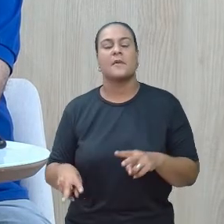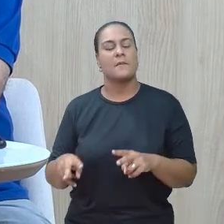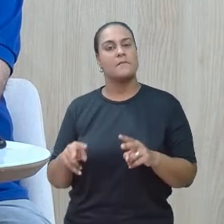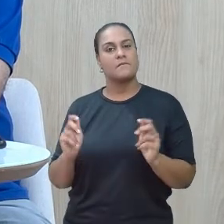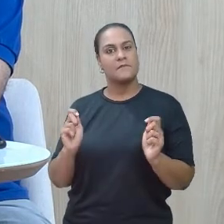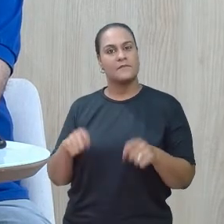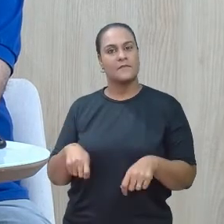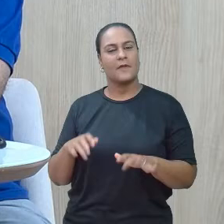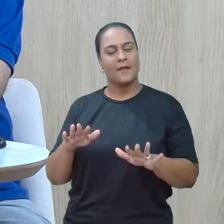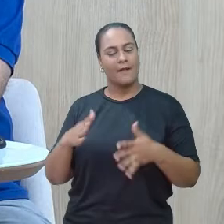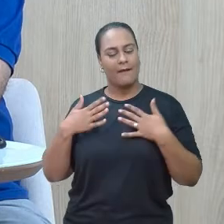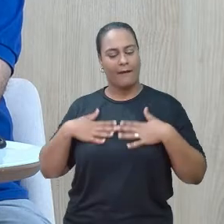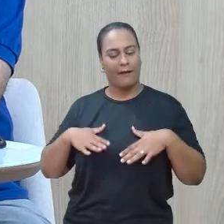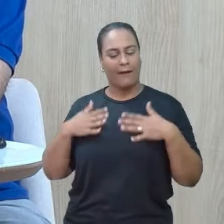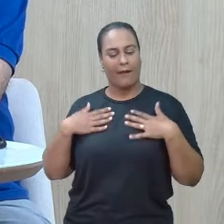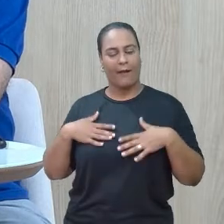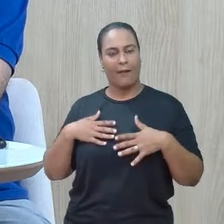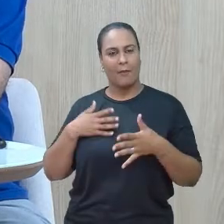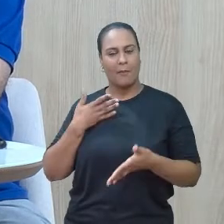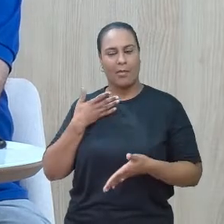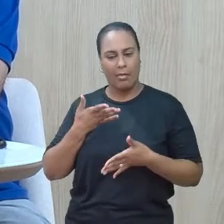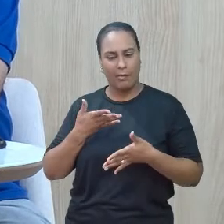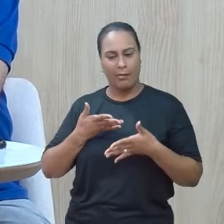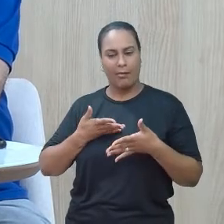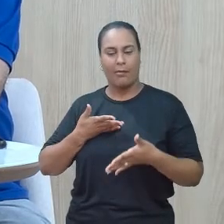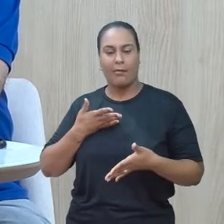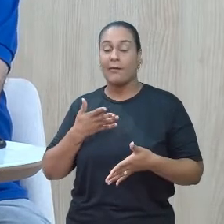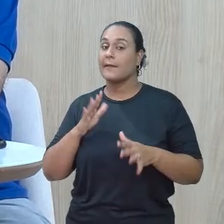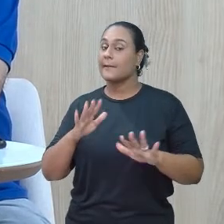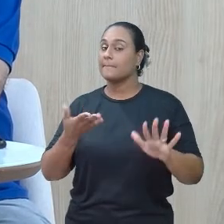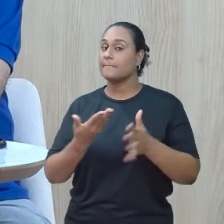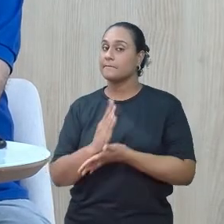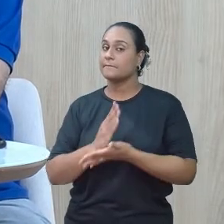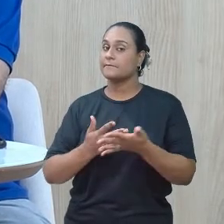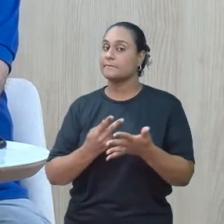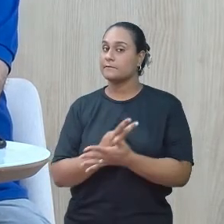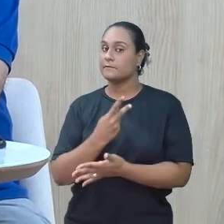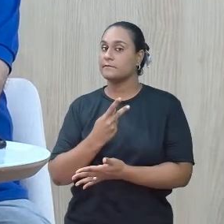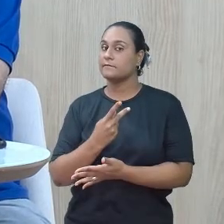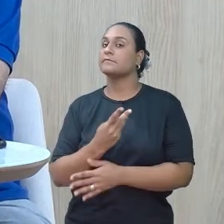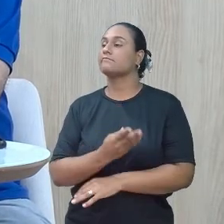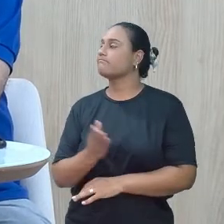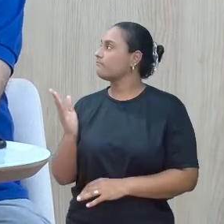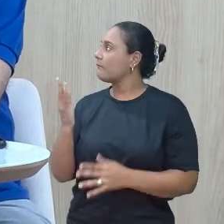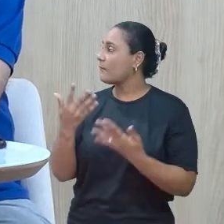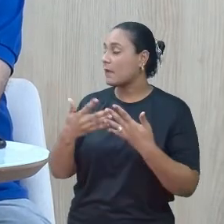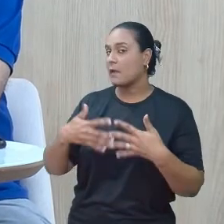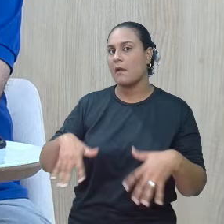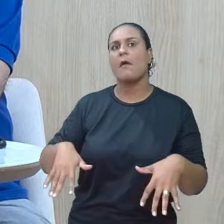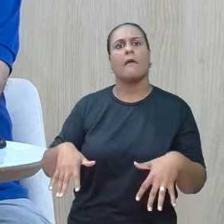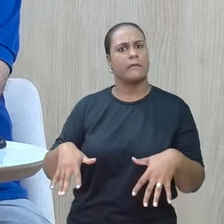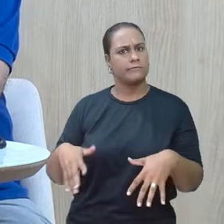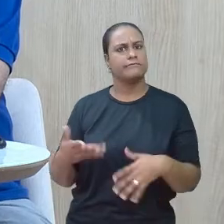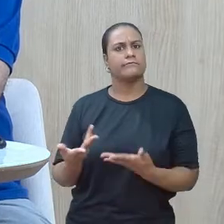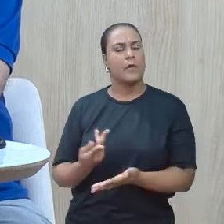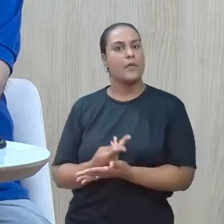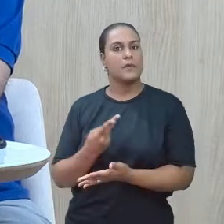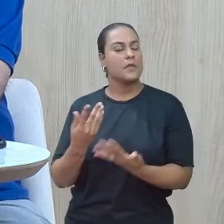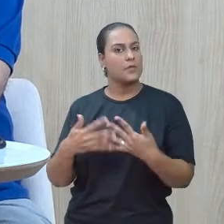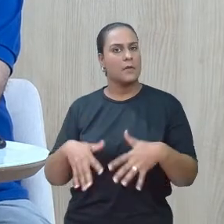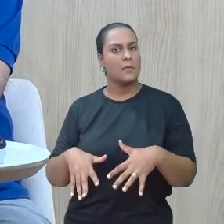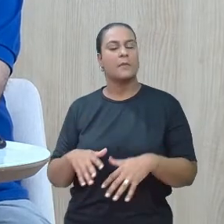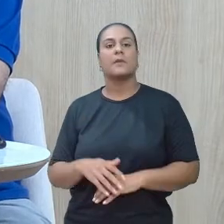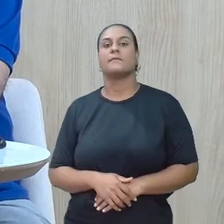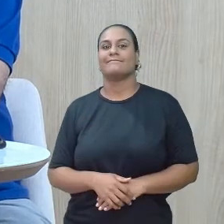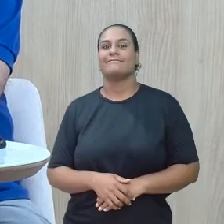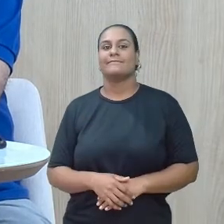na calmaria, gente. Que alguns fenômenos eles acontecem, né, na natureza de forma natural. Esses vídeos que passaram